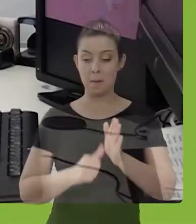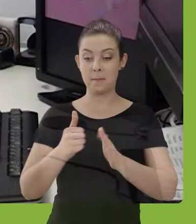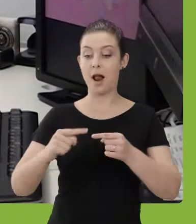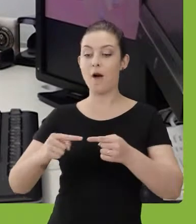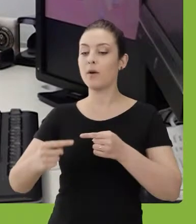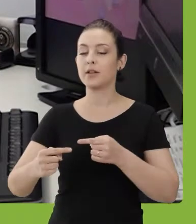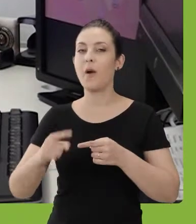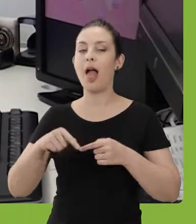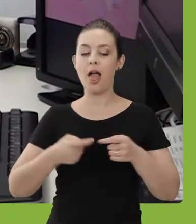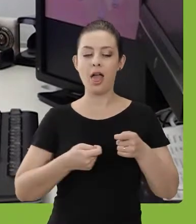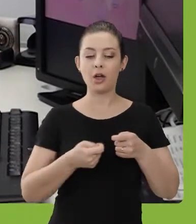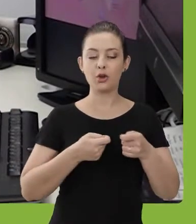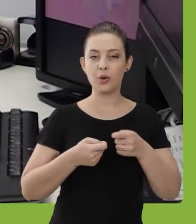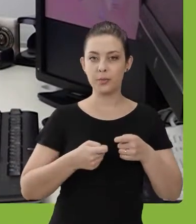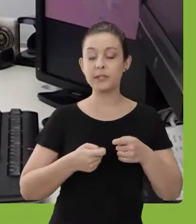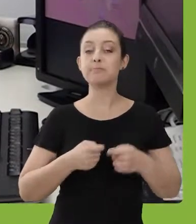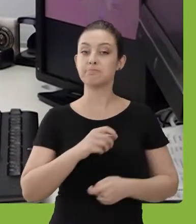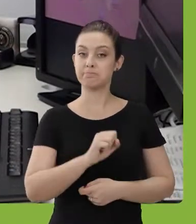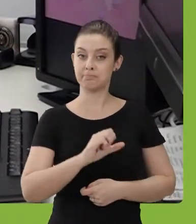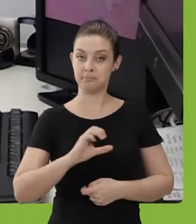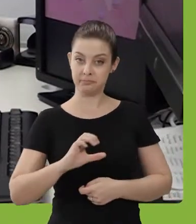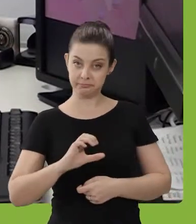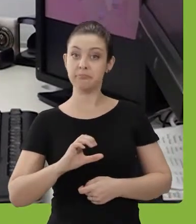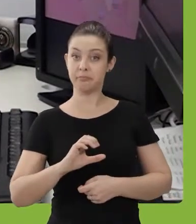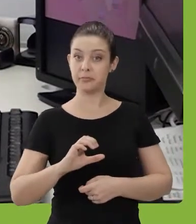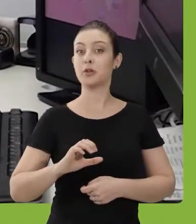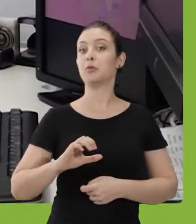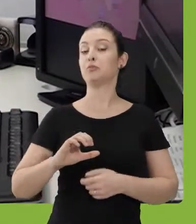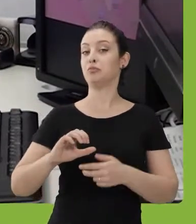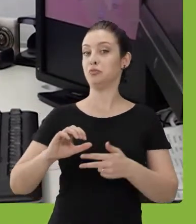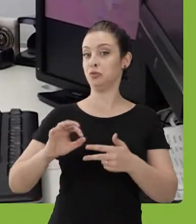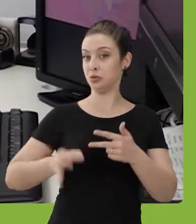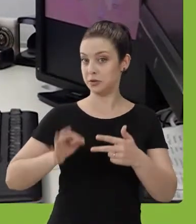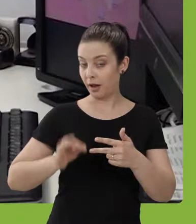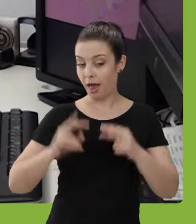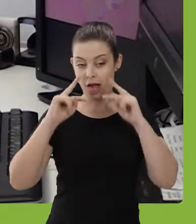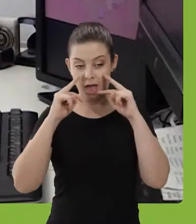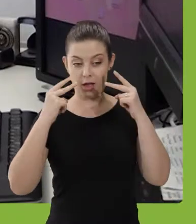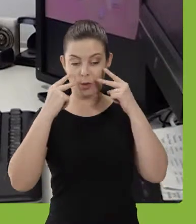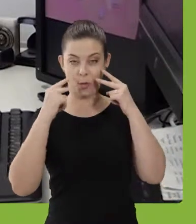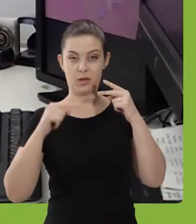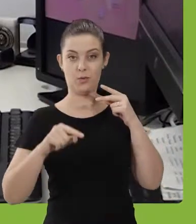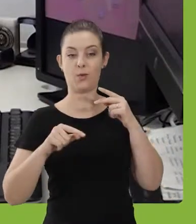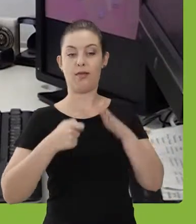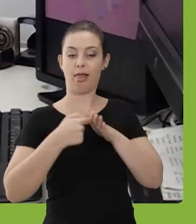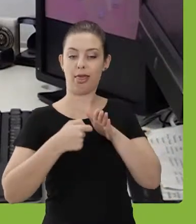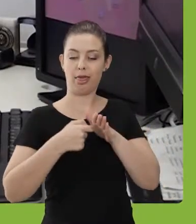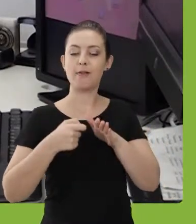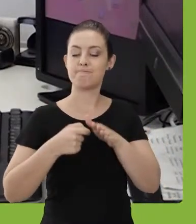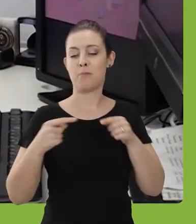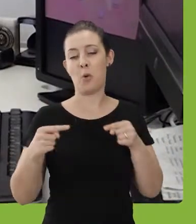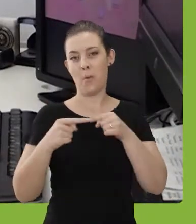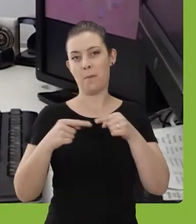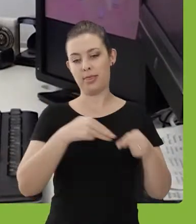primeira consequência é econômica. Em Santa Catarina, onde o Poder Judiciário reconhece a validade da tese defendida